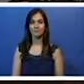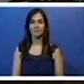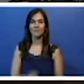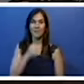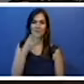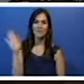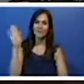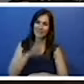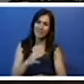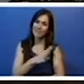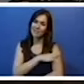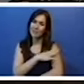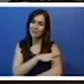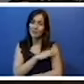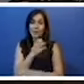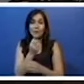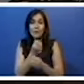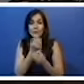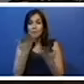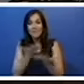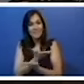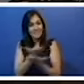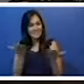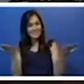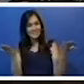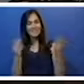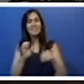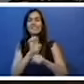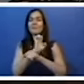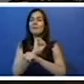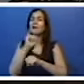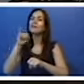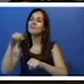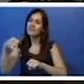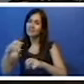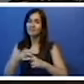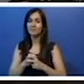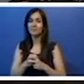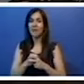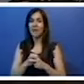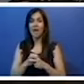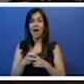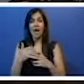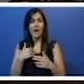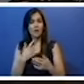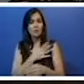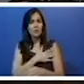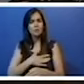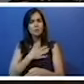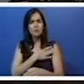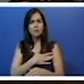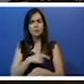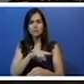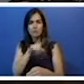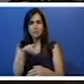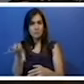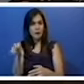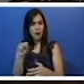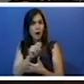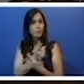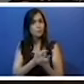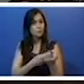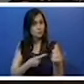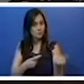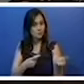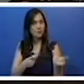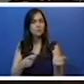Oi boa tarde quarto ano tudo bem meus amores Espero que sim meninos eu gostaria que vocês estivessem com apostila e